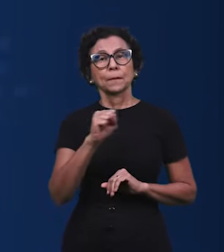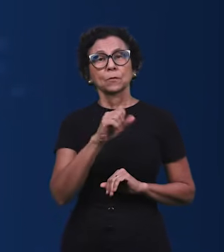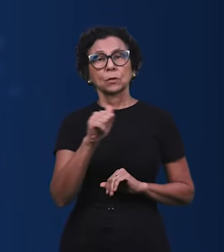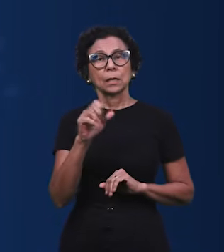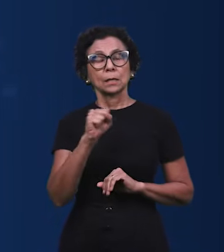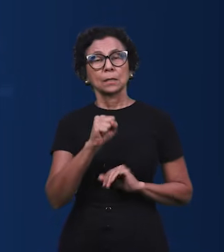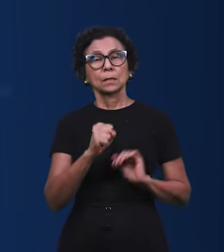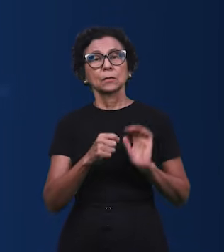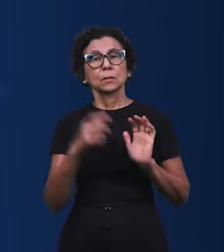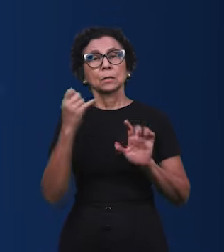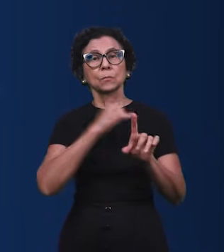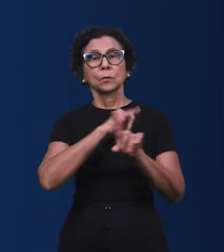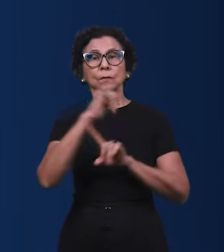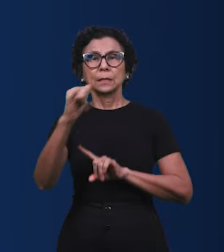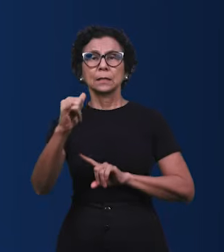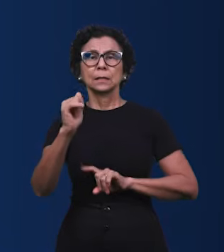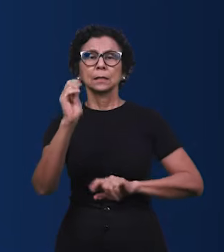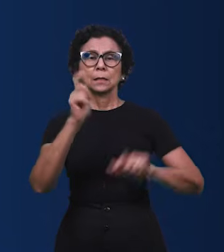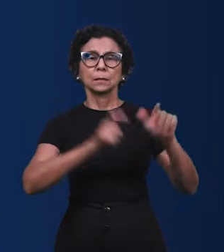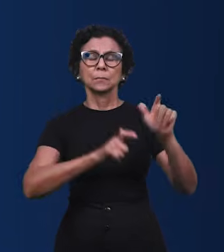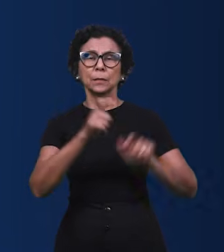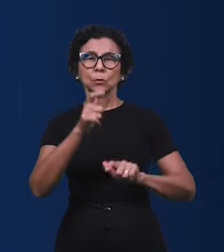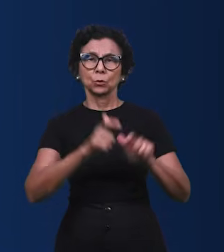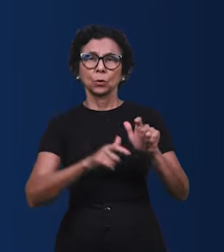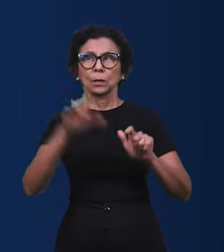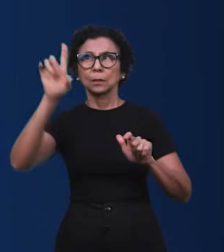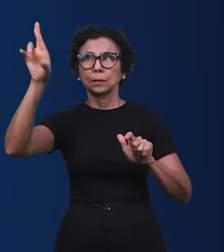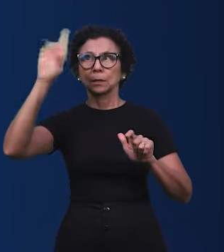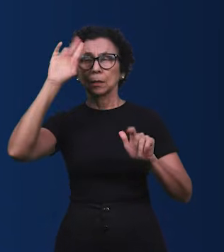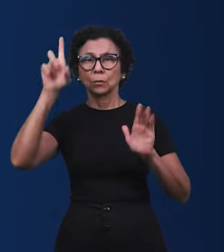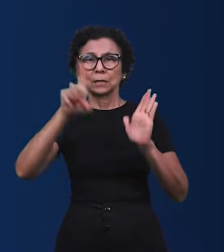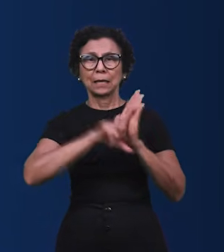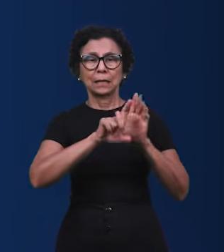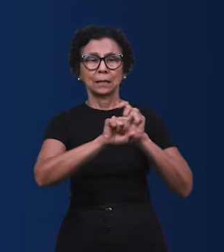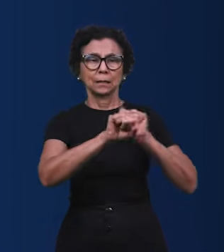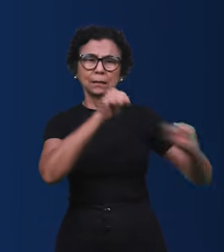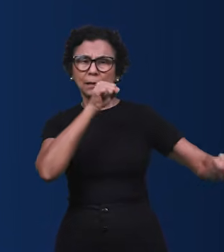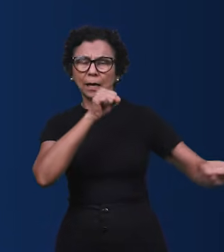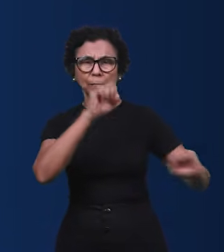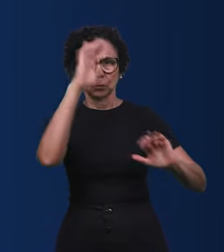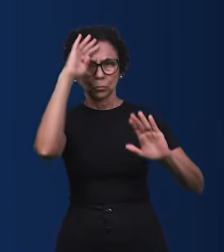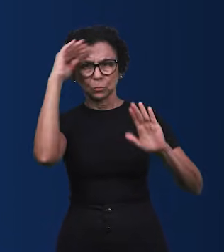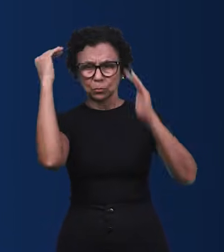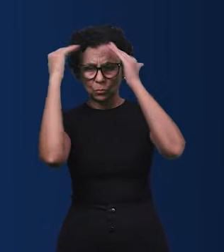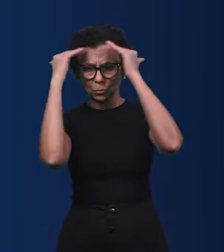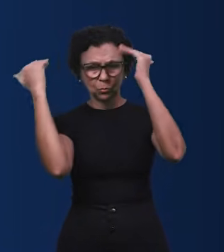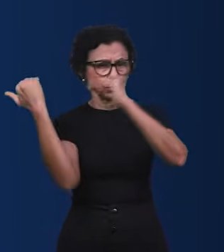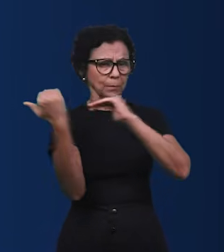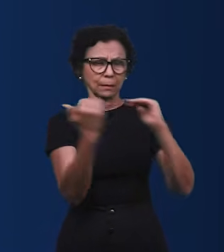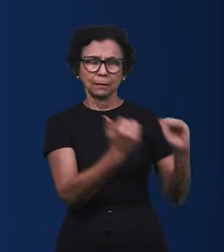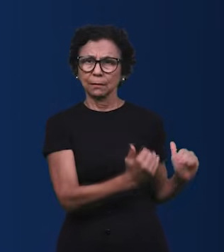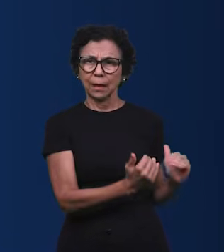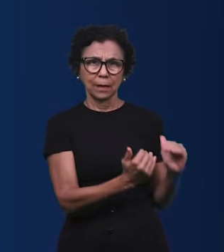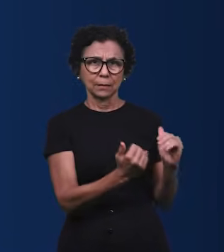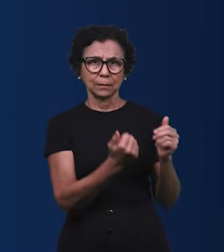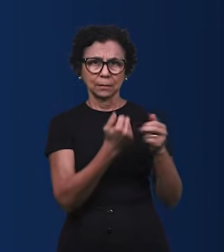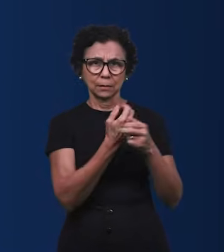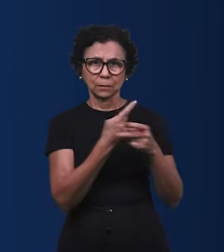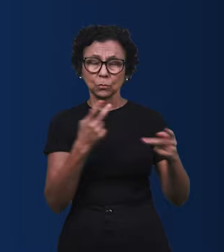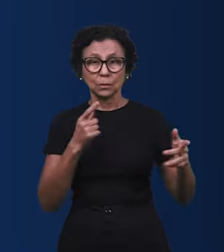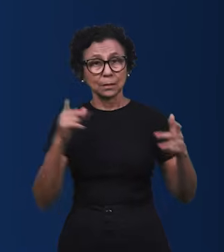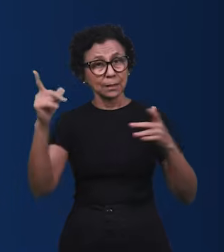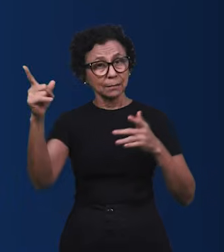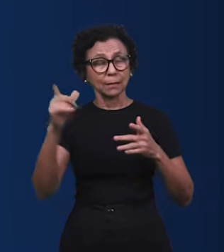sobre aqueles que estão quebrando a lei do Senhor, a aliança eterna. Estão desfazendo aquilo que é